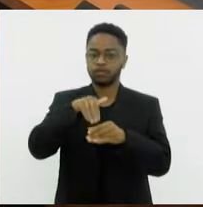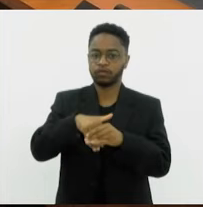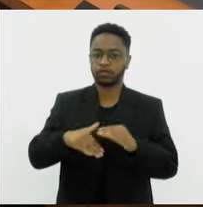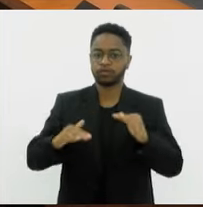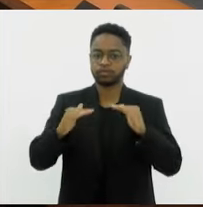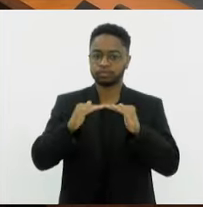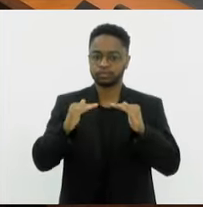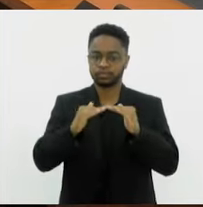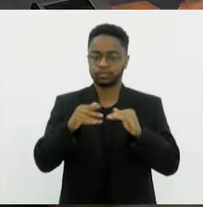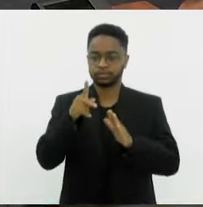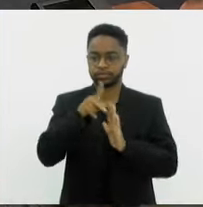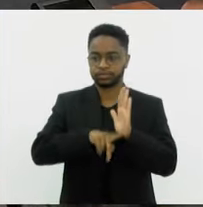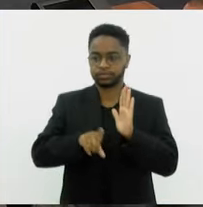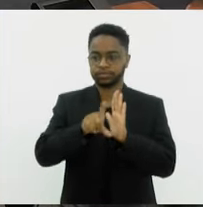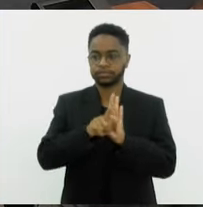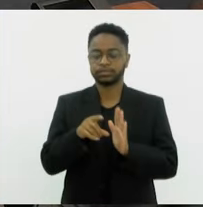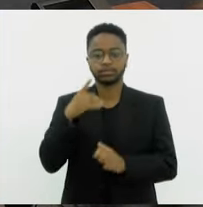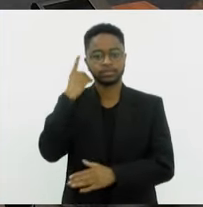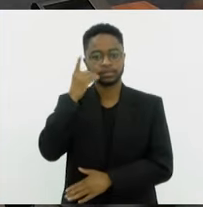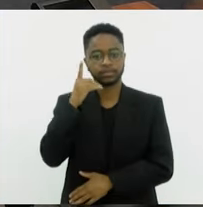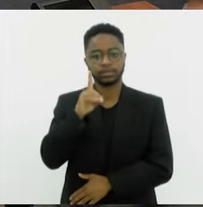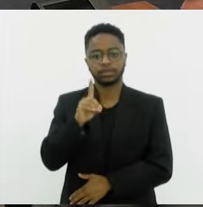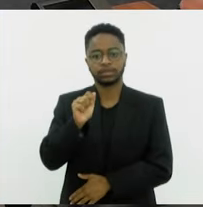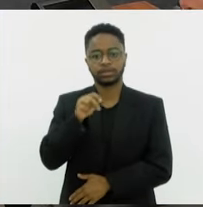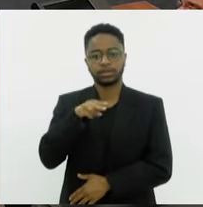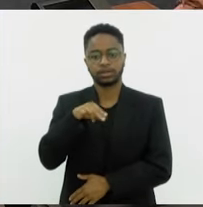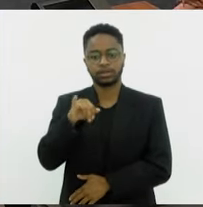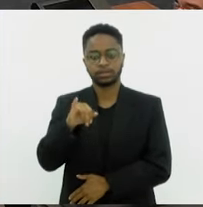ao projeto. Deputada Dani Monteiro.